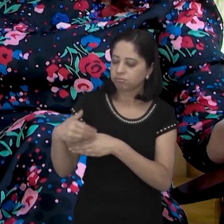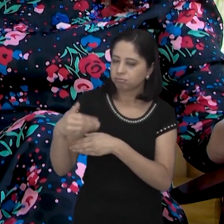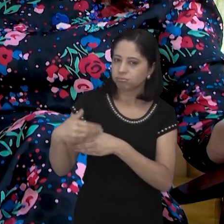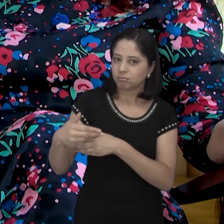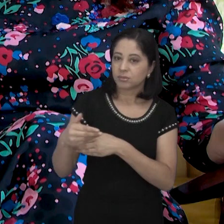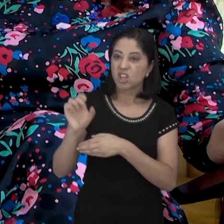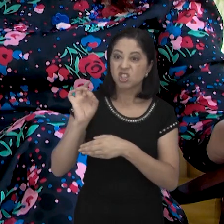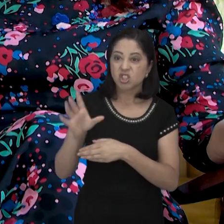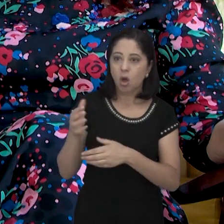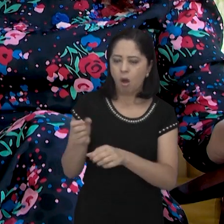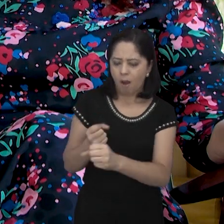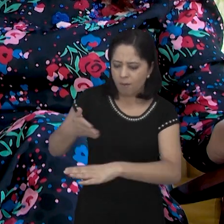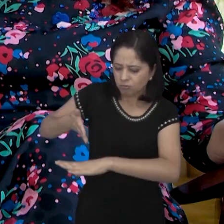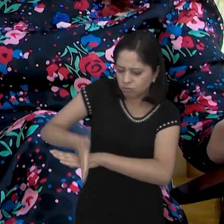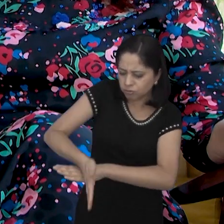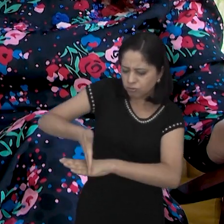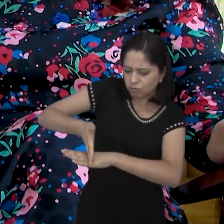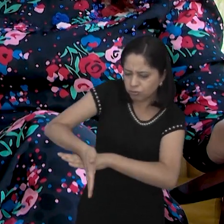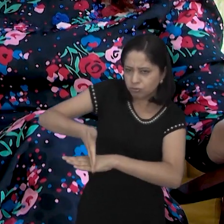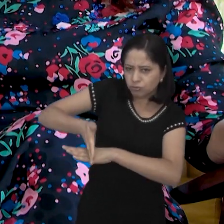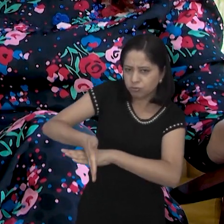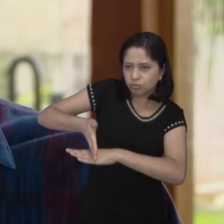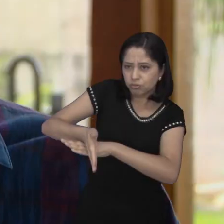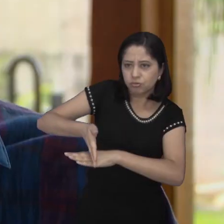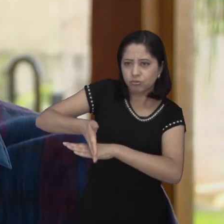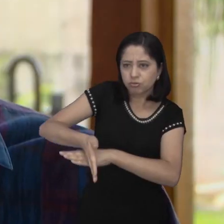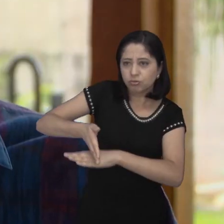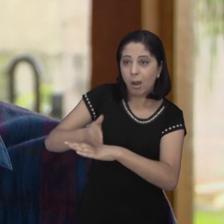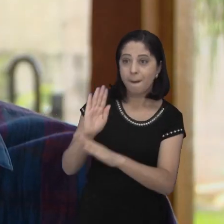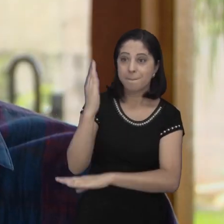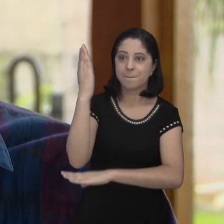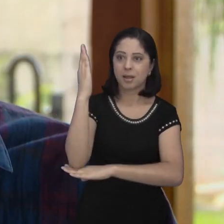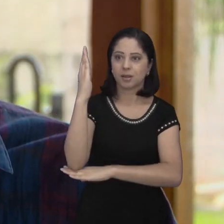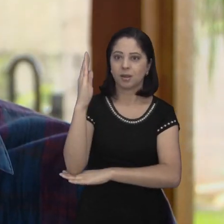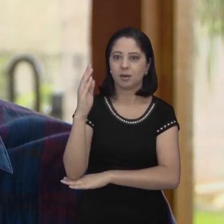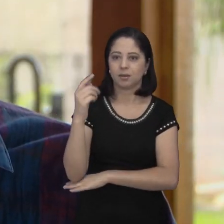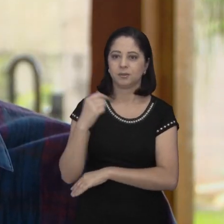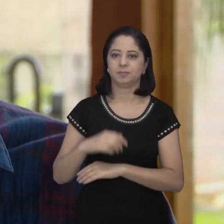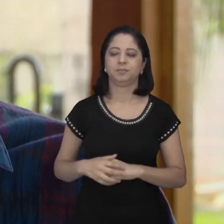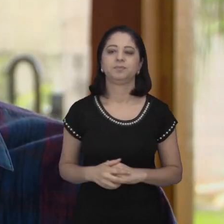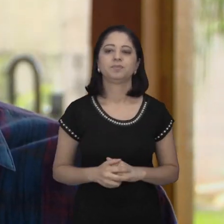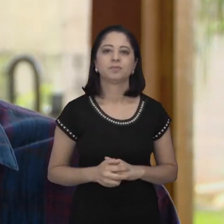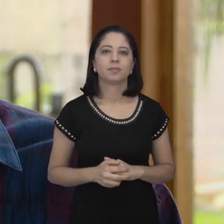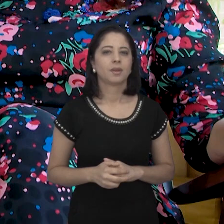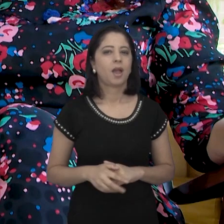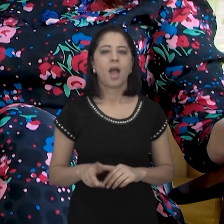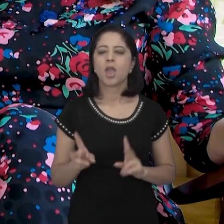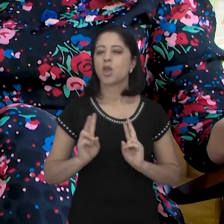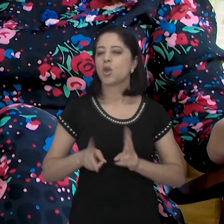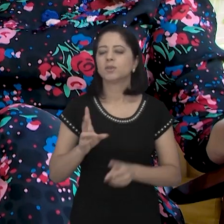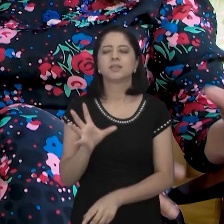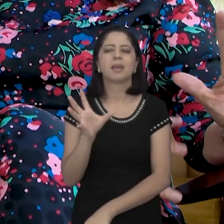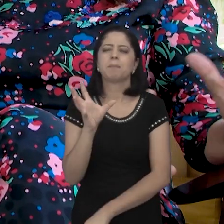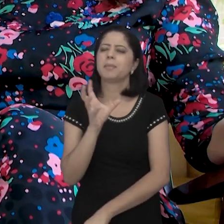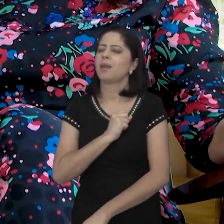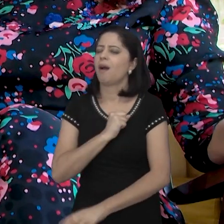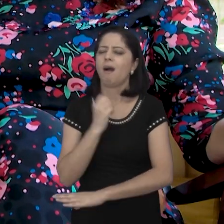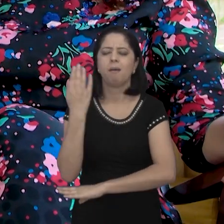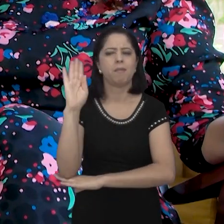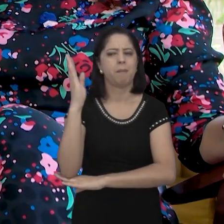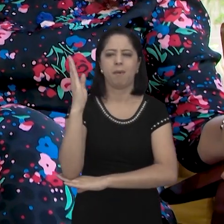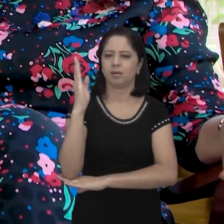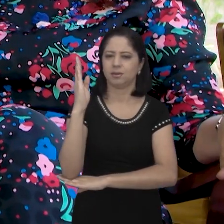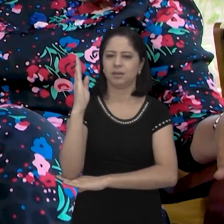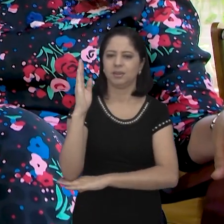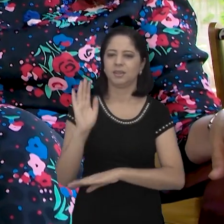foi o nosso trabalho de só montar essa estrutura de madeira que você está vendo. Só a estrutura de madeira. Não, eu sempre fui apaixonada